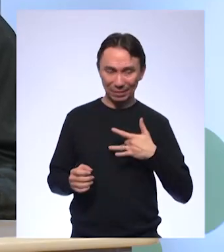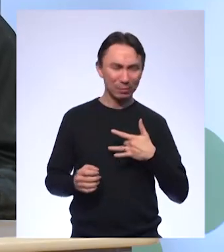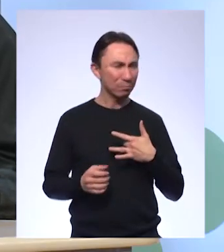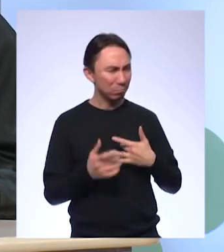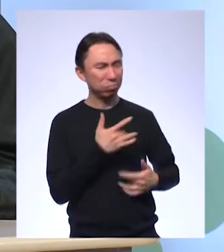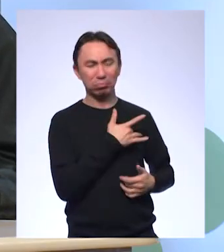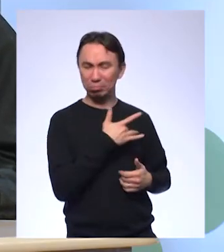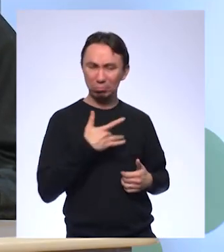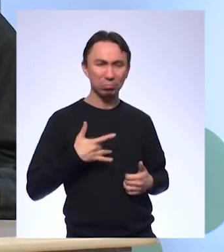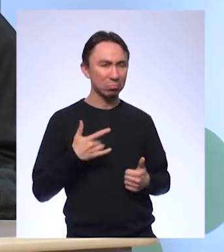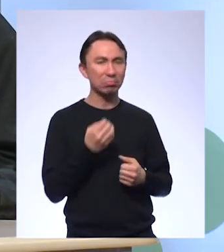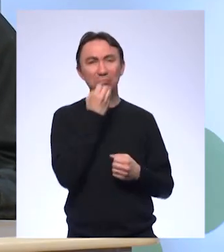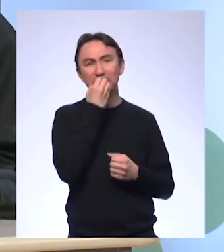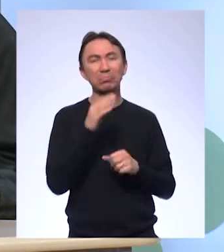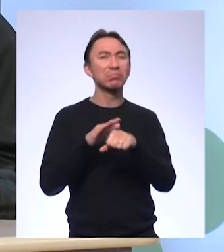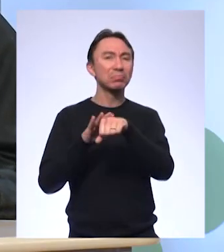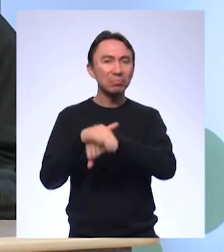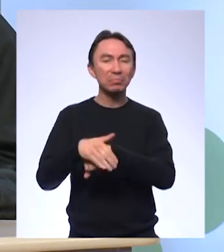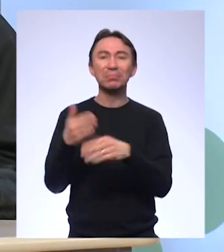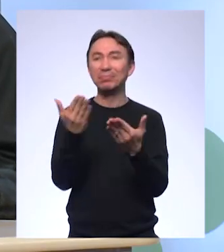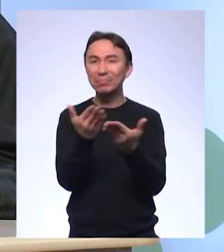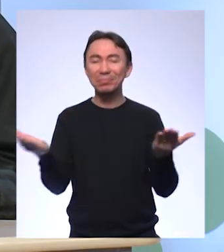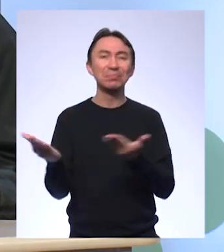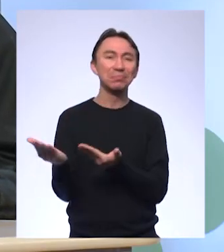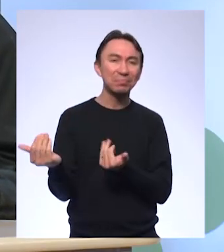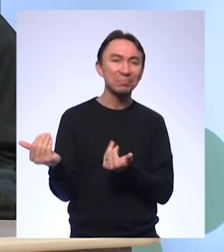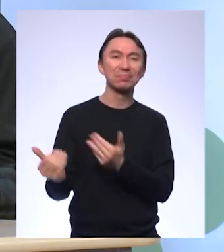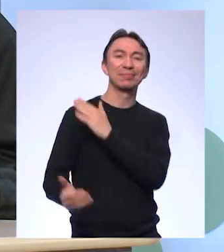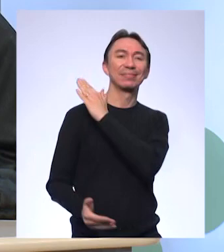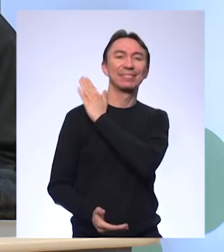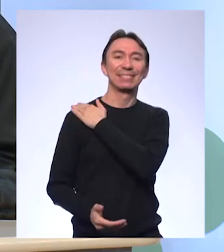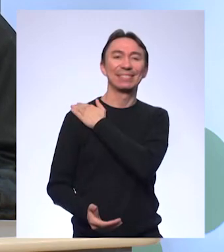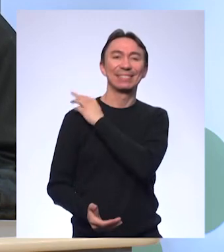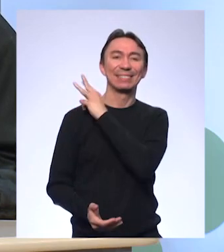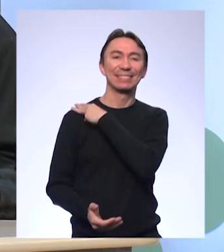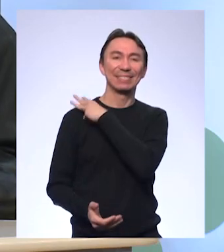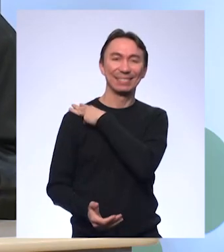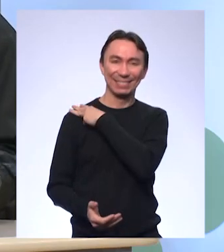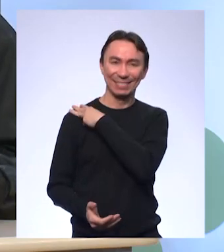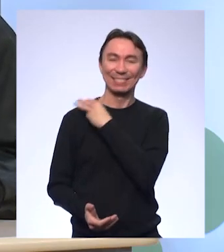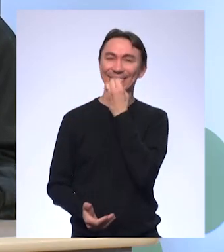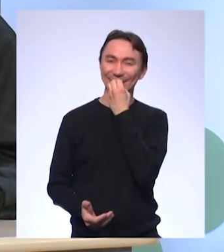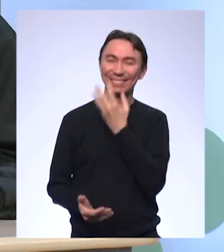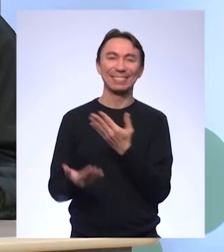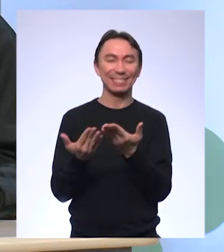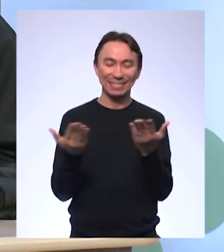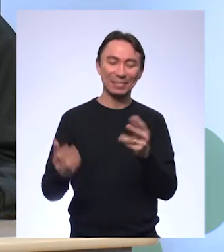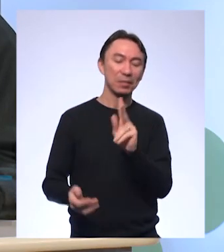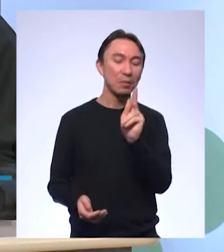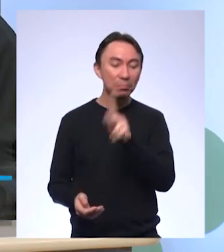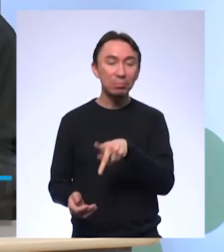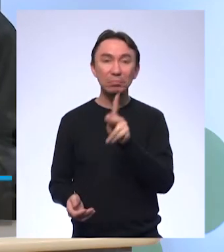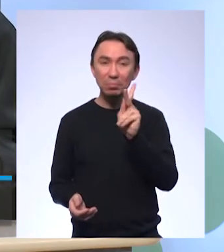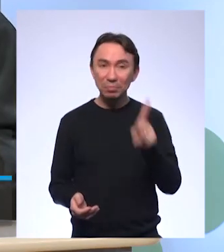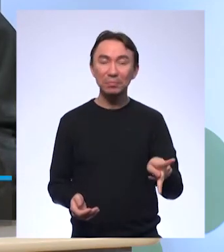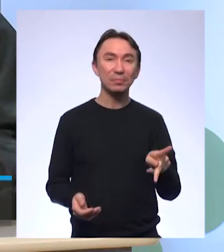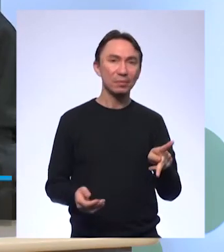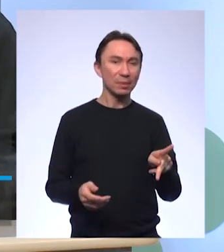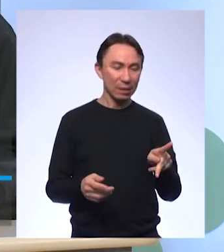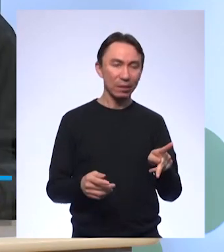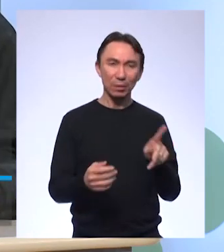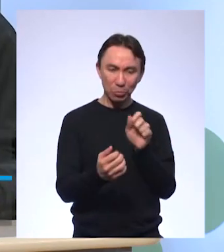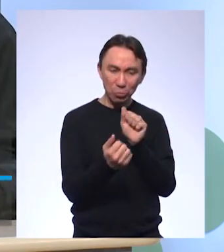boa noite, garotada aí do terceirão, professores, colegas que estão nos acompanhando e